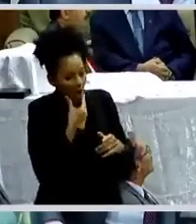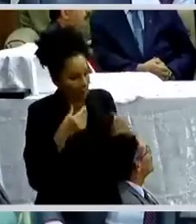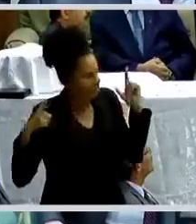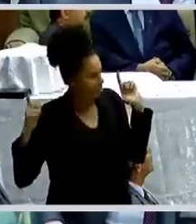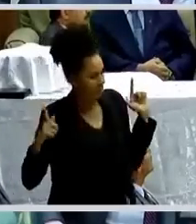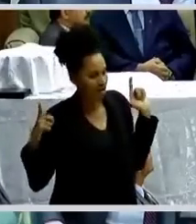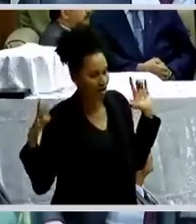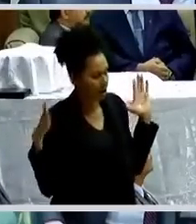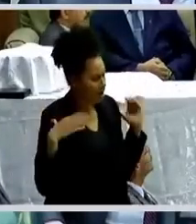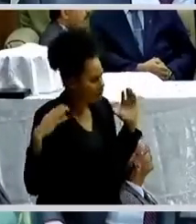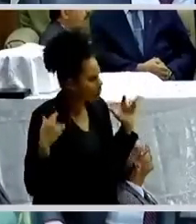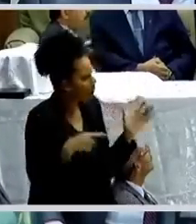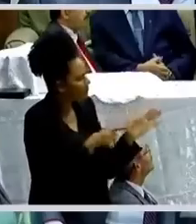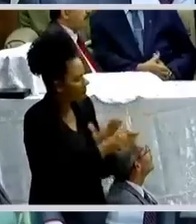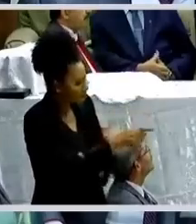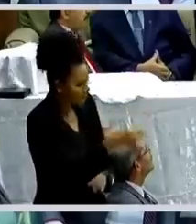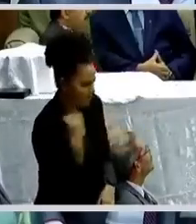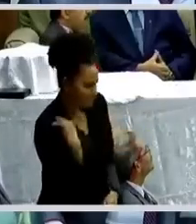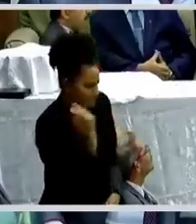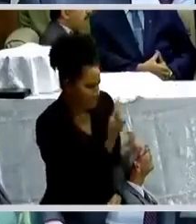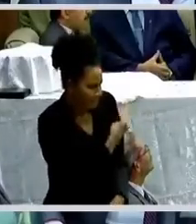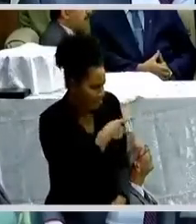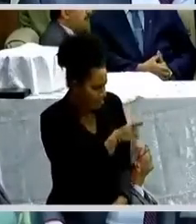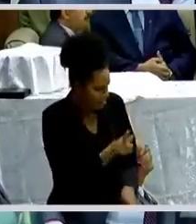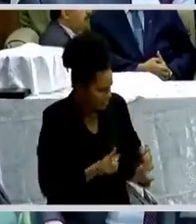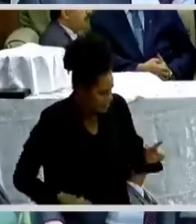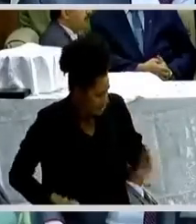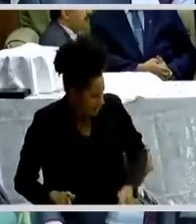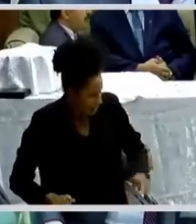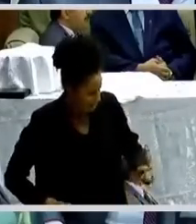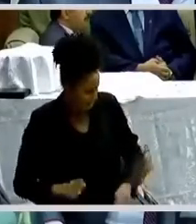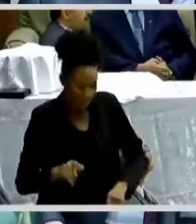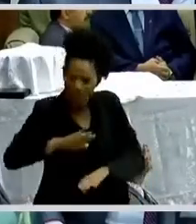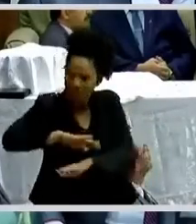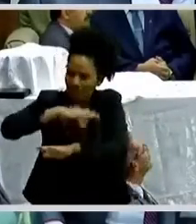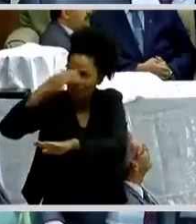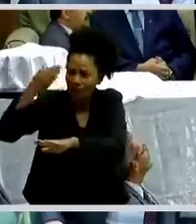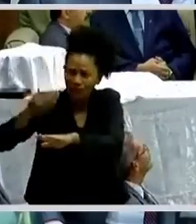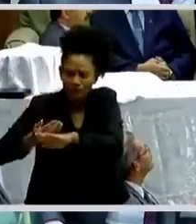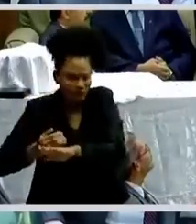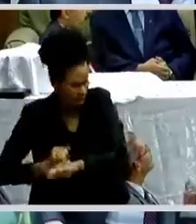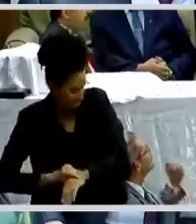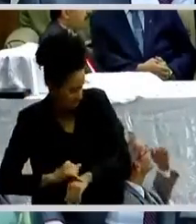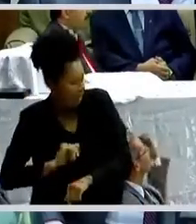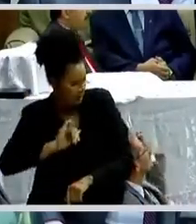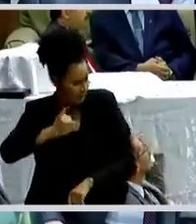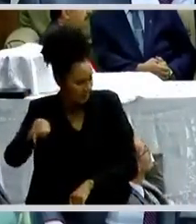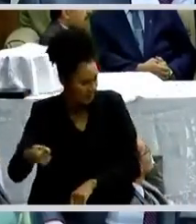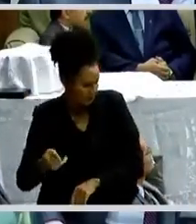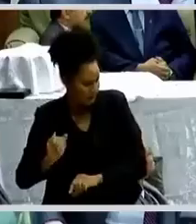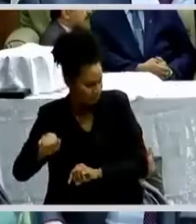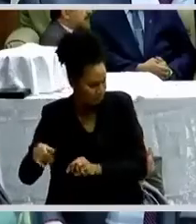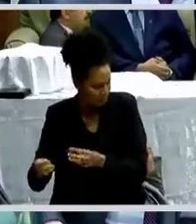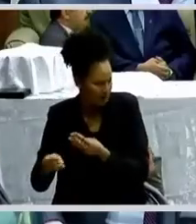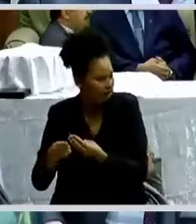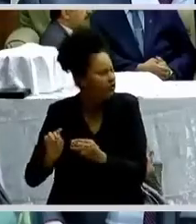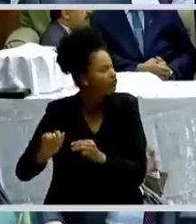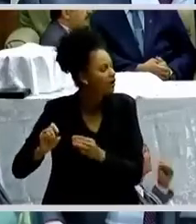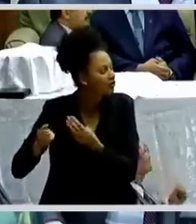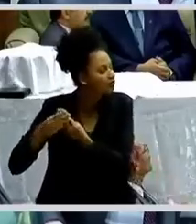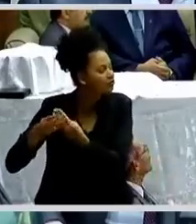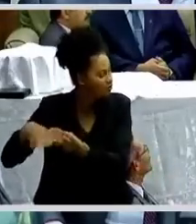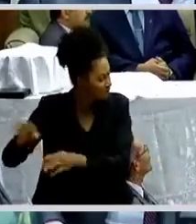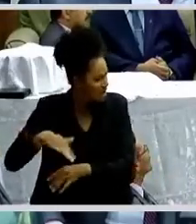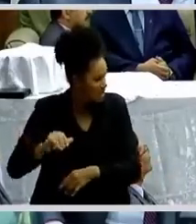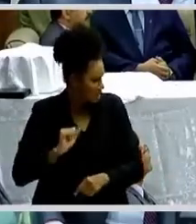quero te perguntar uma coisa, Maria. Tu tem uma prima lá nas montanhas da Judéia? Tenho. Como é o nome dela? Isabel. Ela